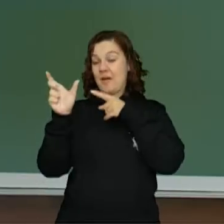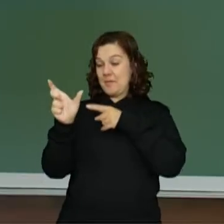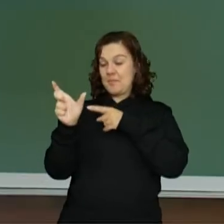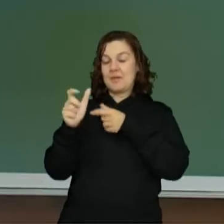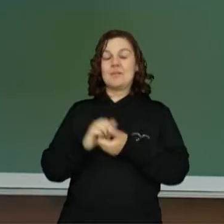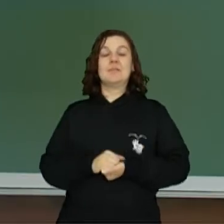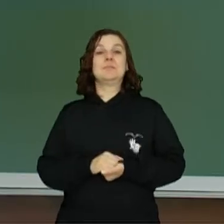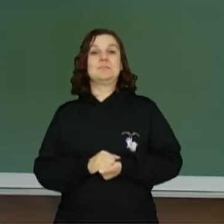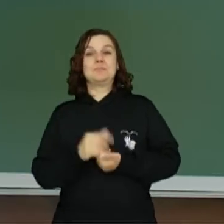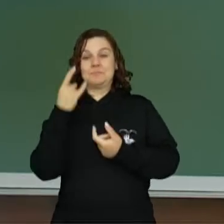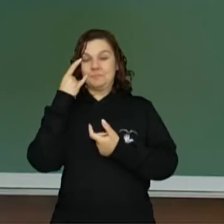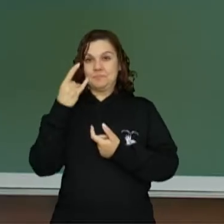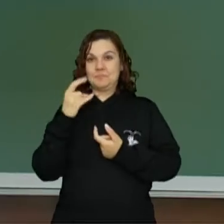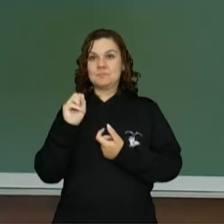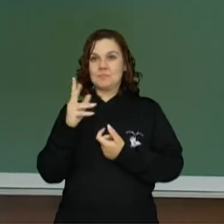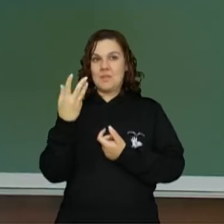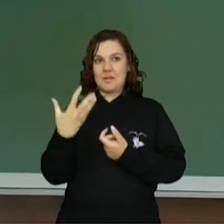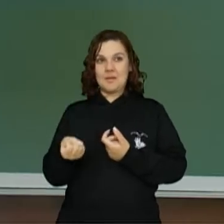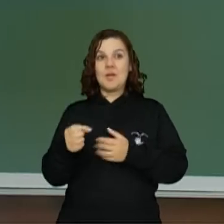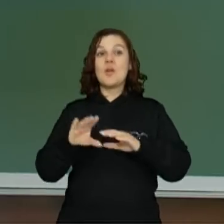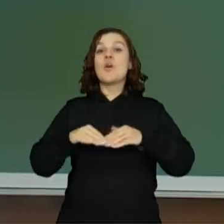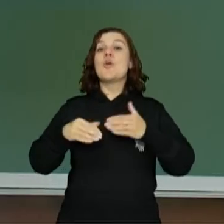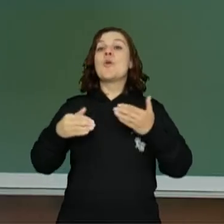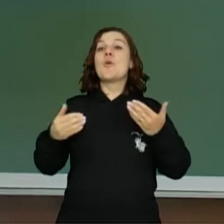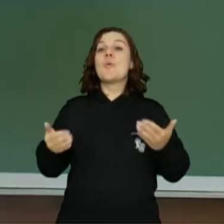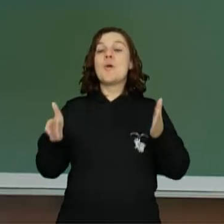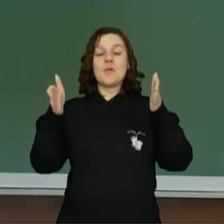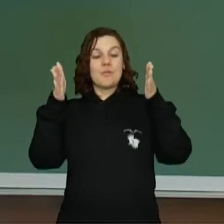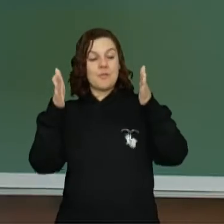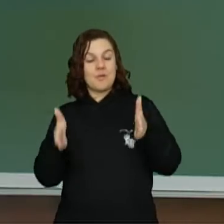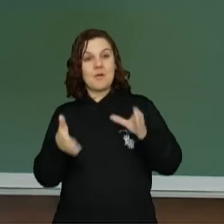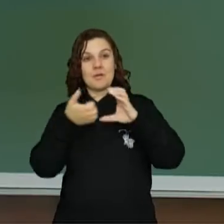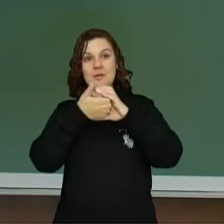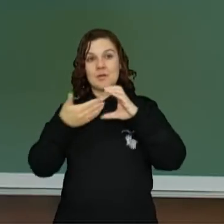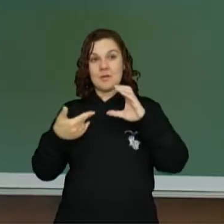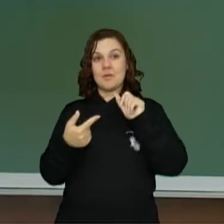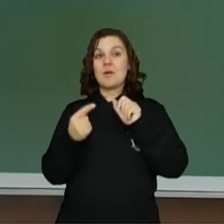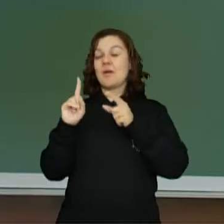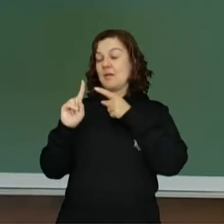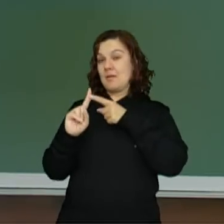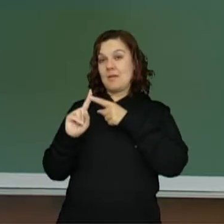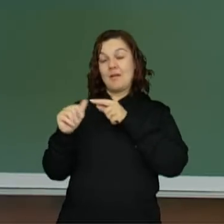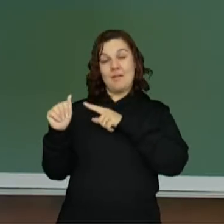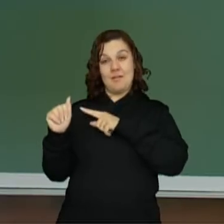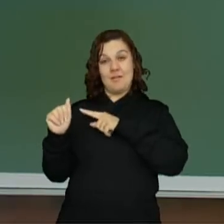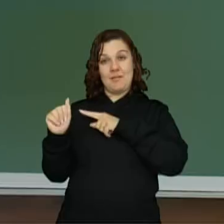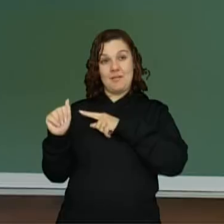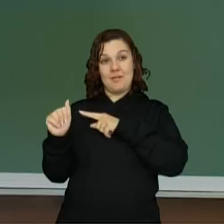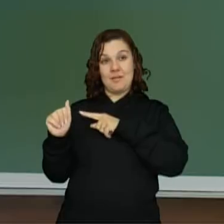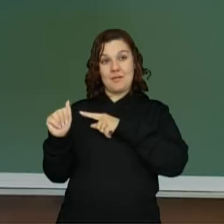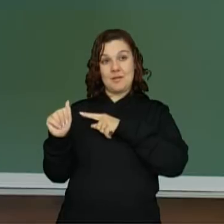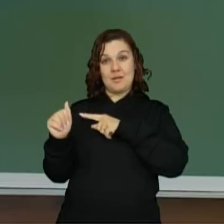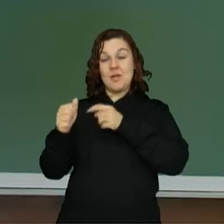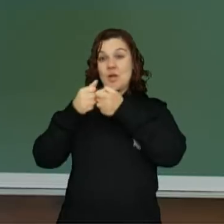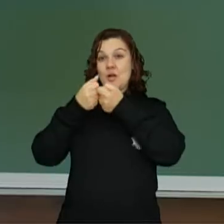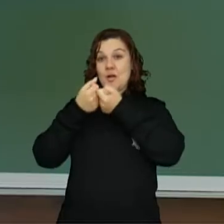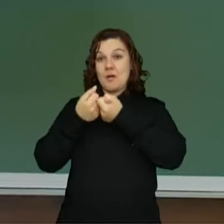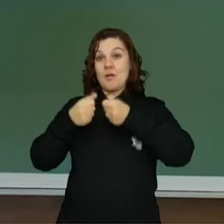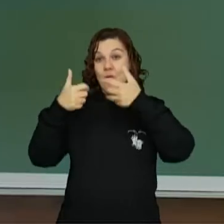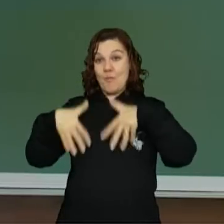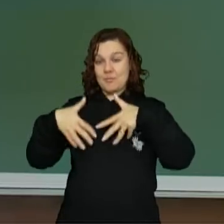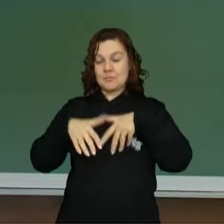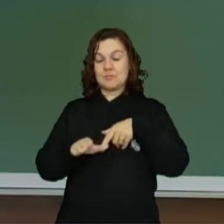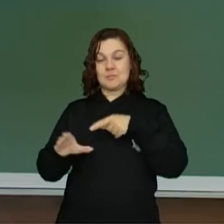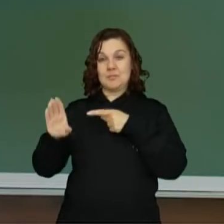destaque é um adjunto adverbial, está afirmando. Que circunstância ela expressa? Letra A, circunstância de